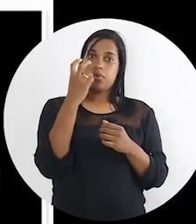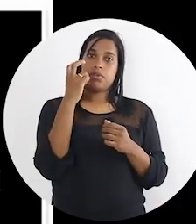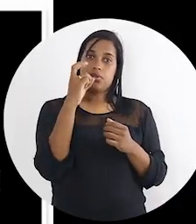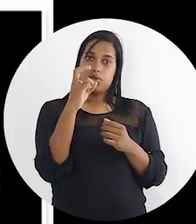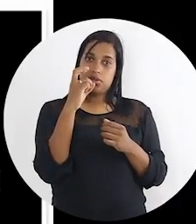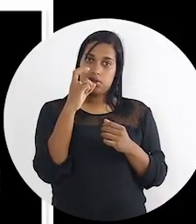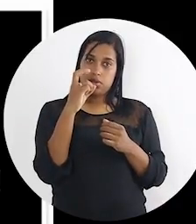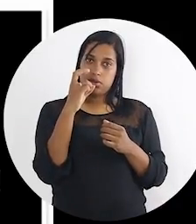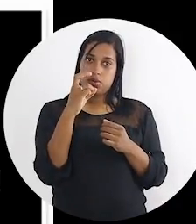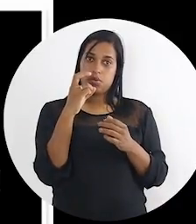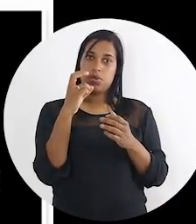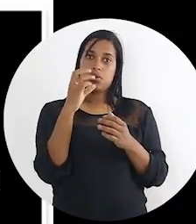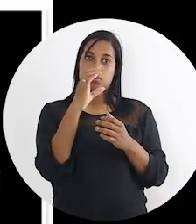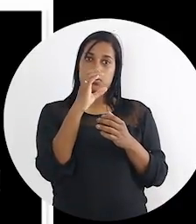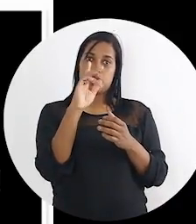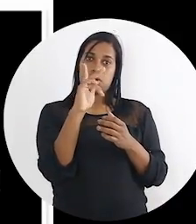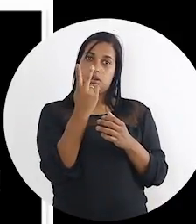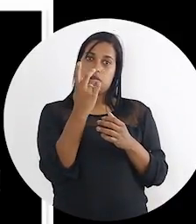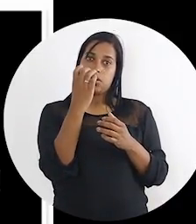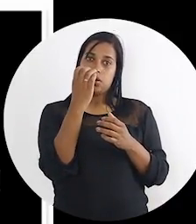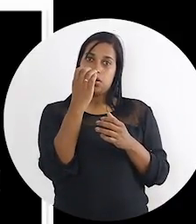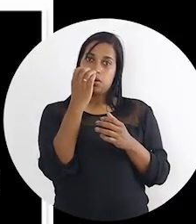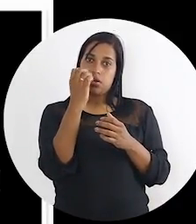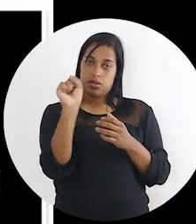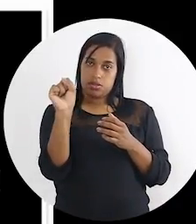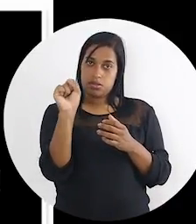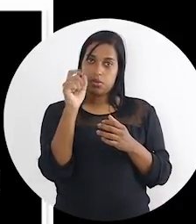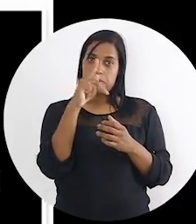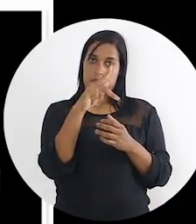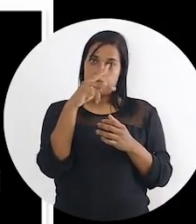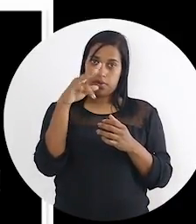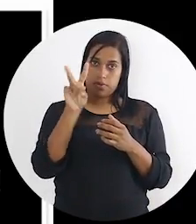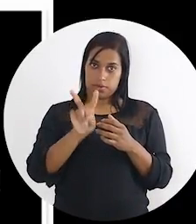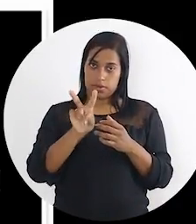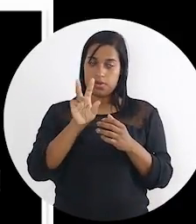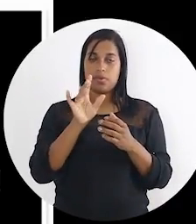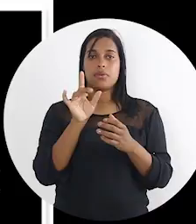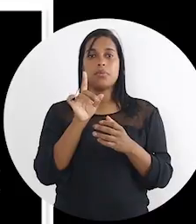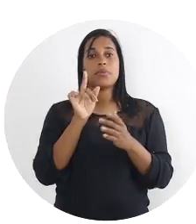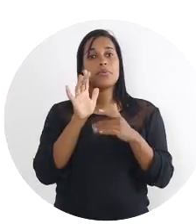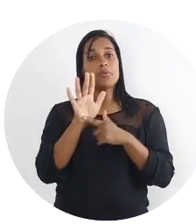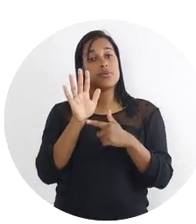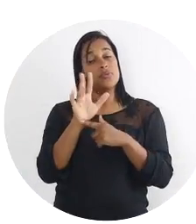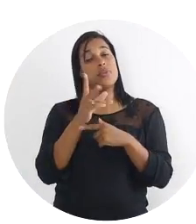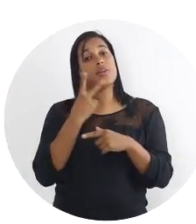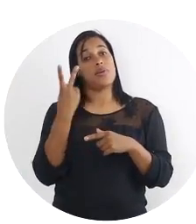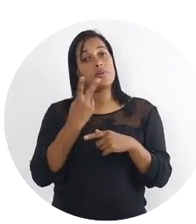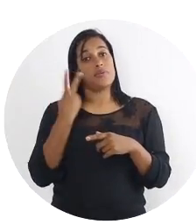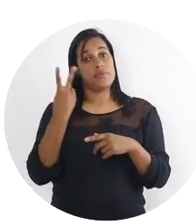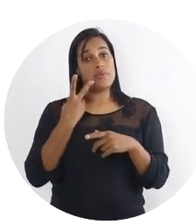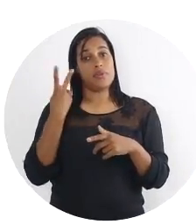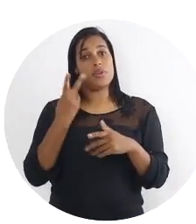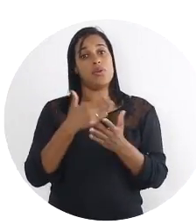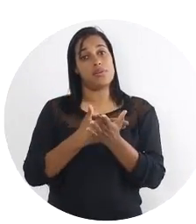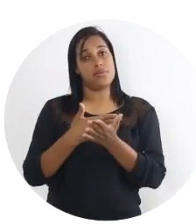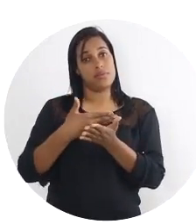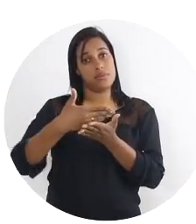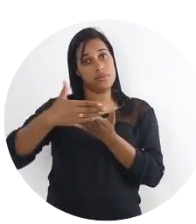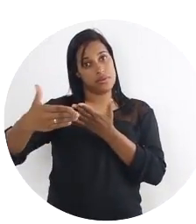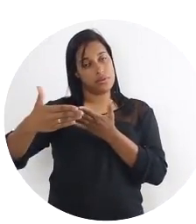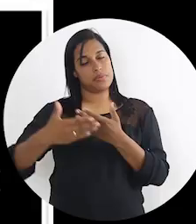1,5 pressione CHS e na sequência PV para indicar que é o valor do capital, o valor